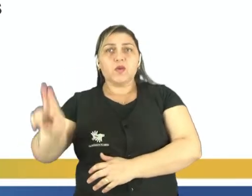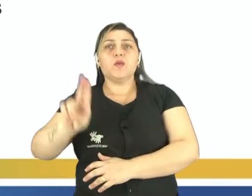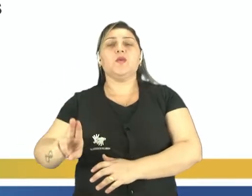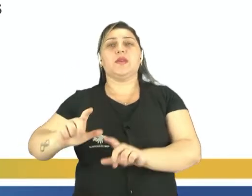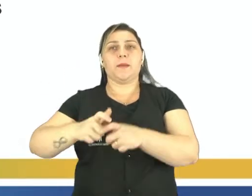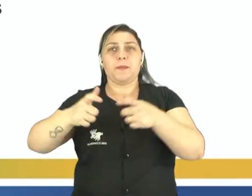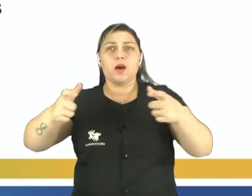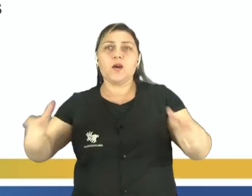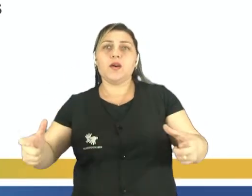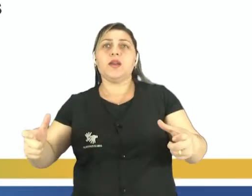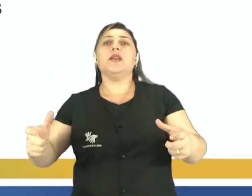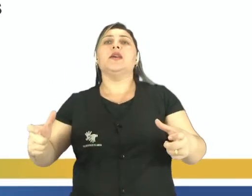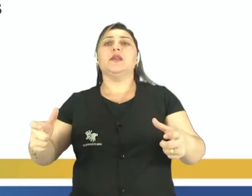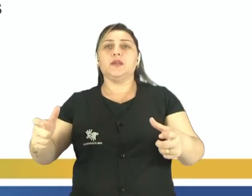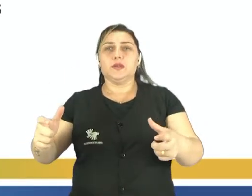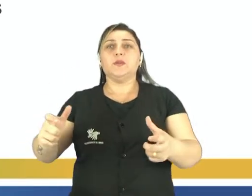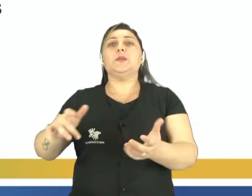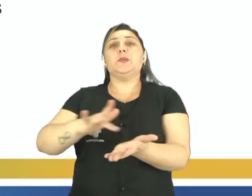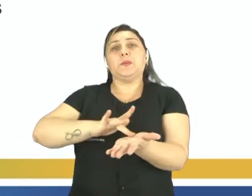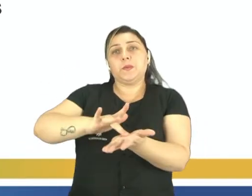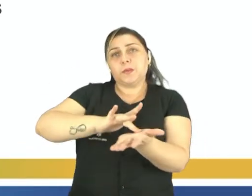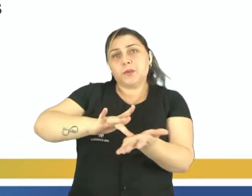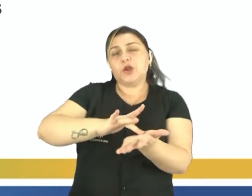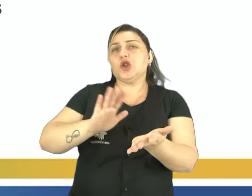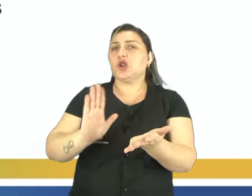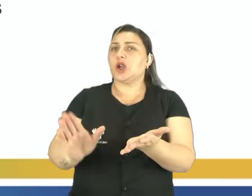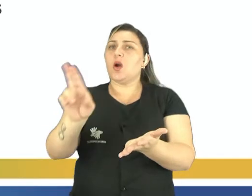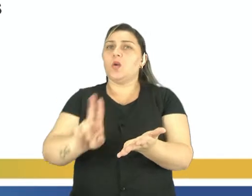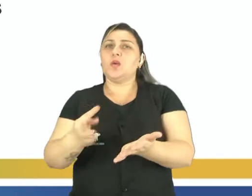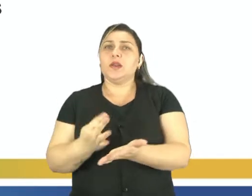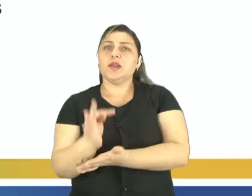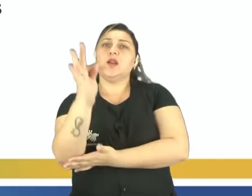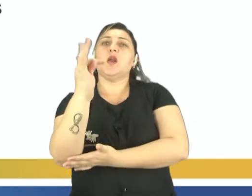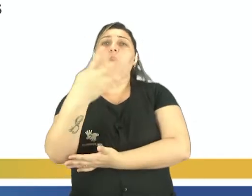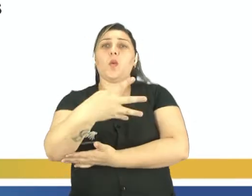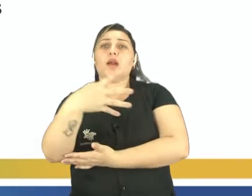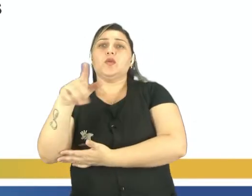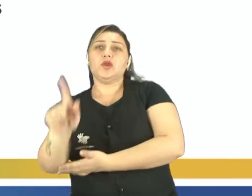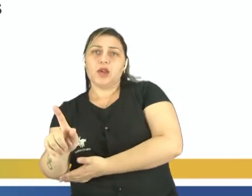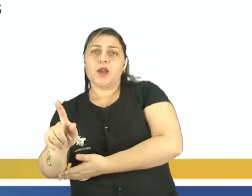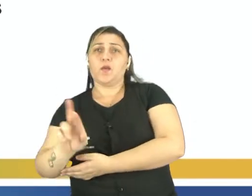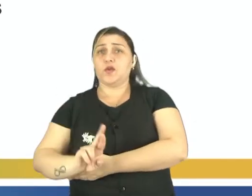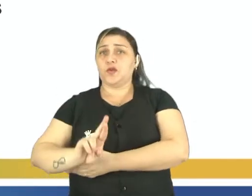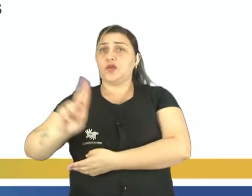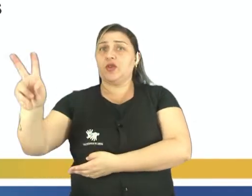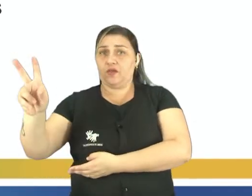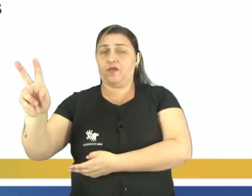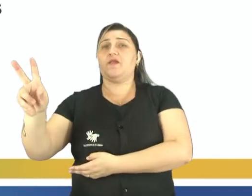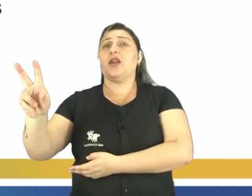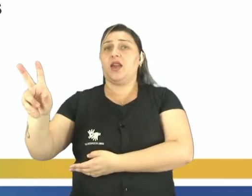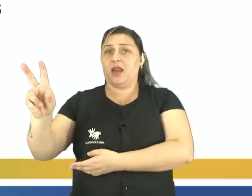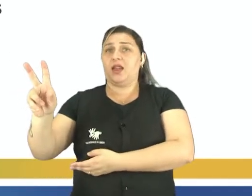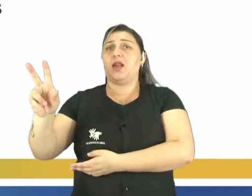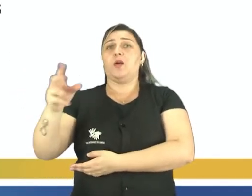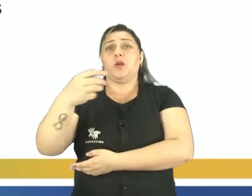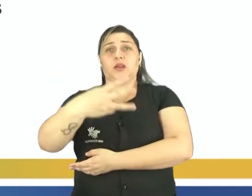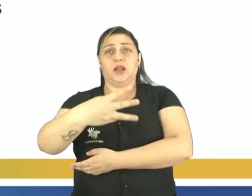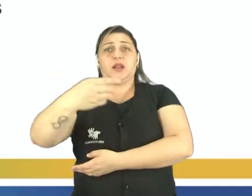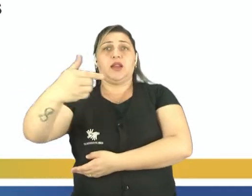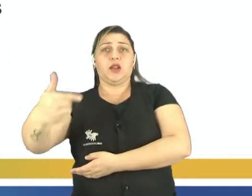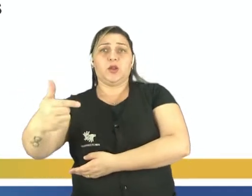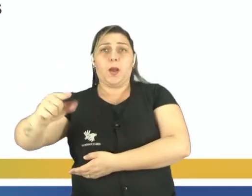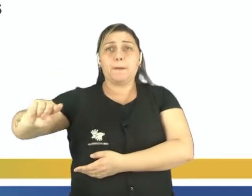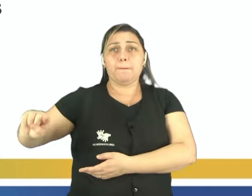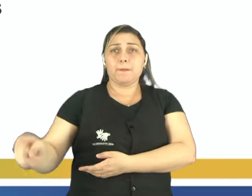deles de smartphones. E mais da metade já usa tecnologia 4G, uma diferença colossal para os 32